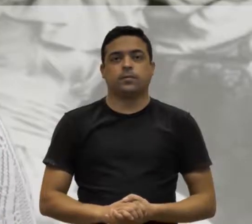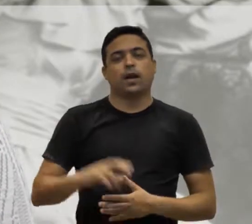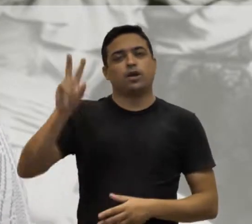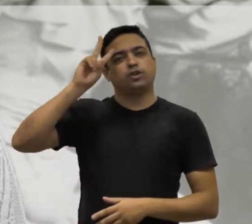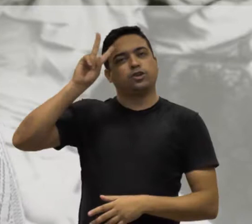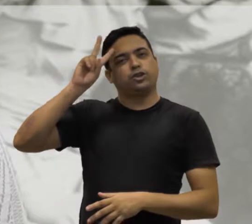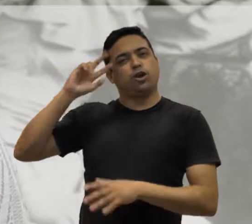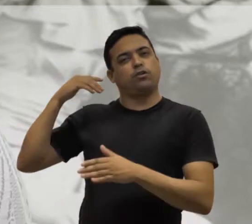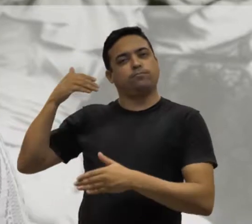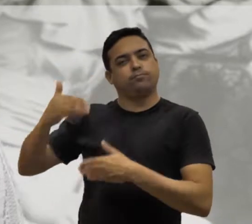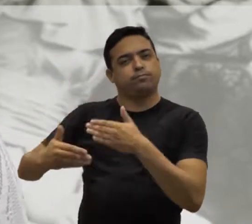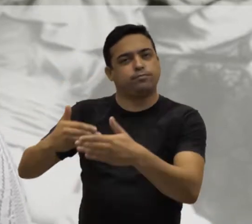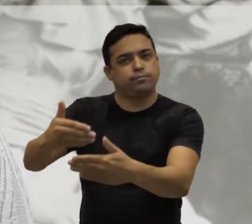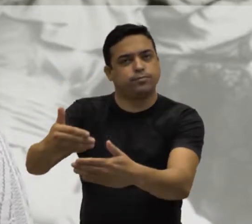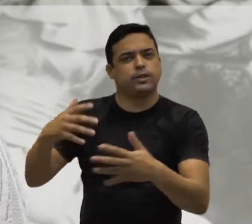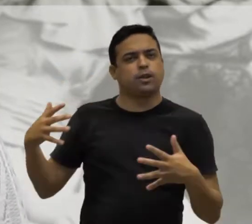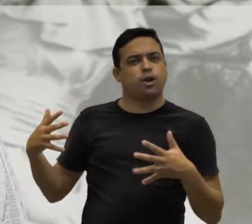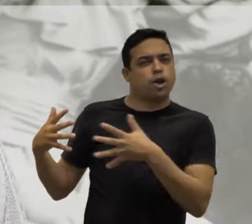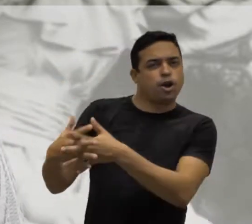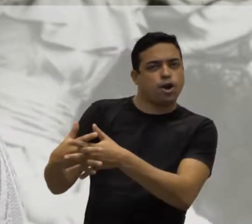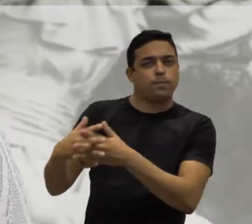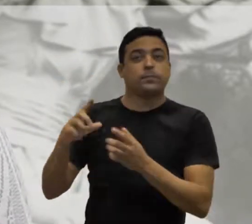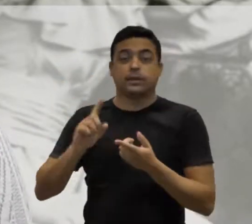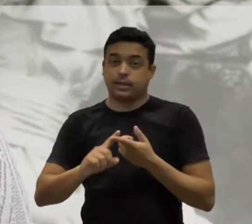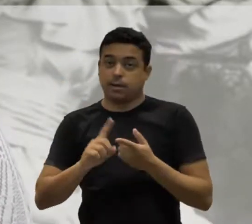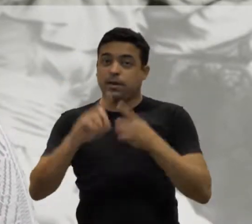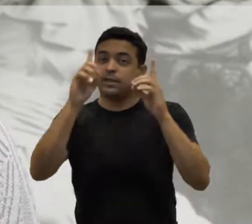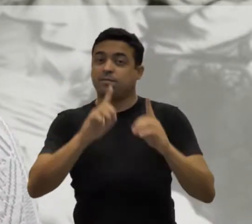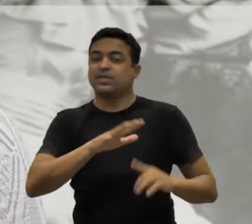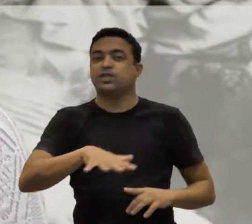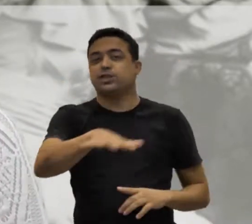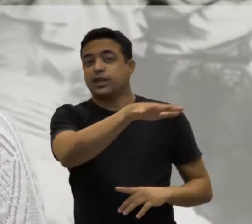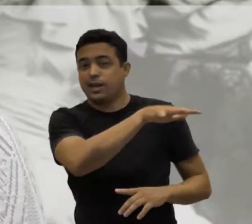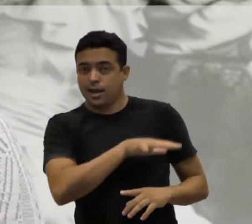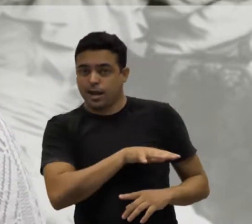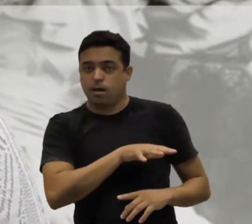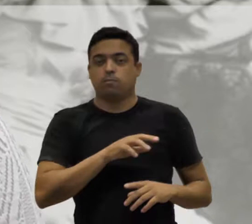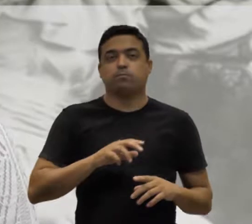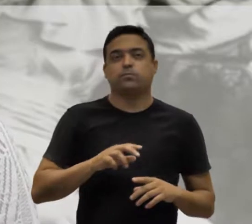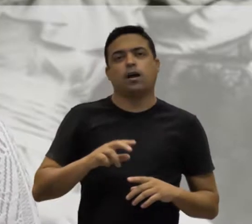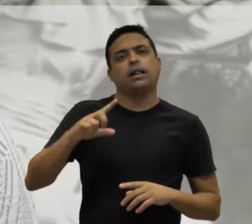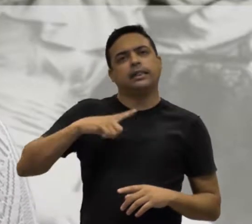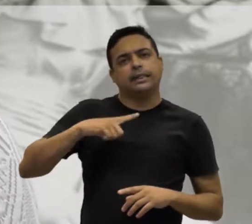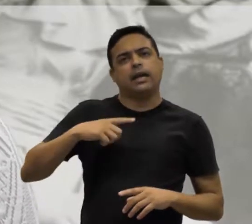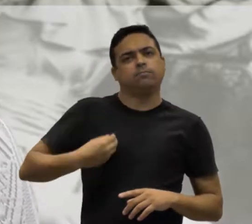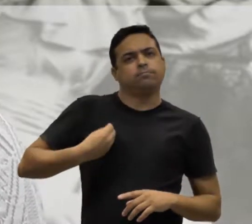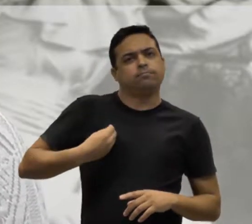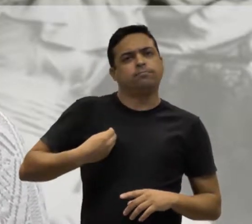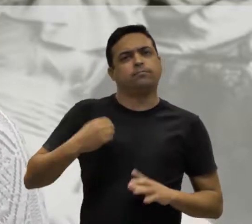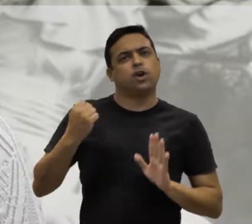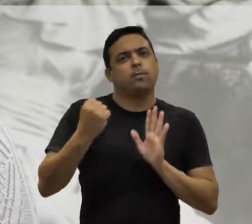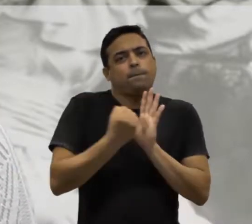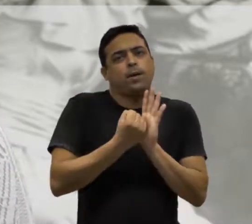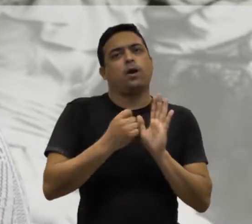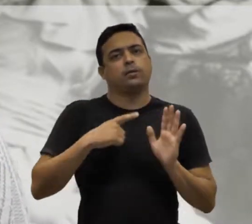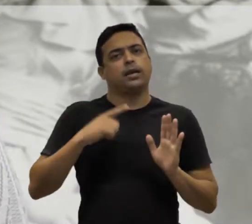O percurso histórico da surdo-cegueira confunde-se com a história da deficiência em geral. Os primeiros registros